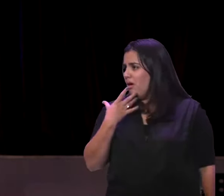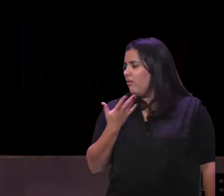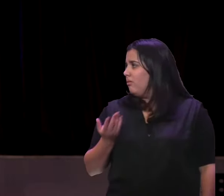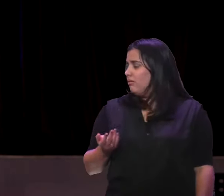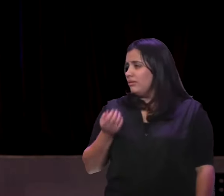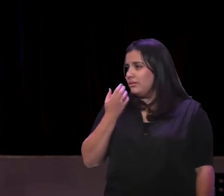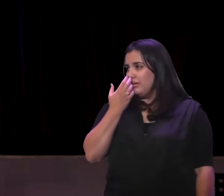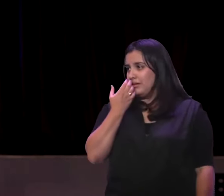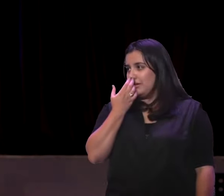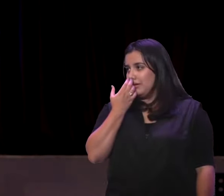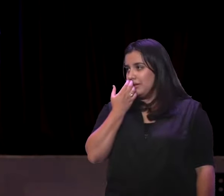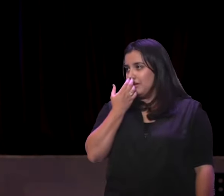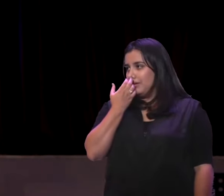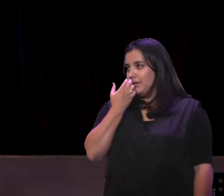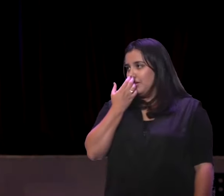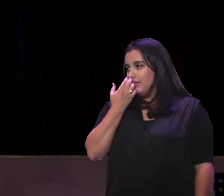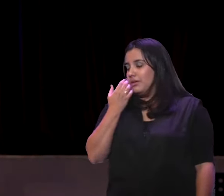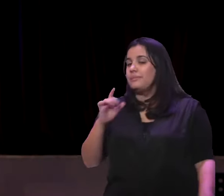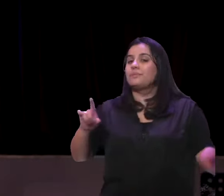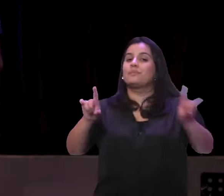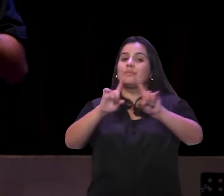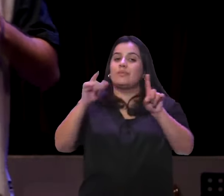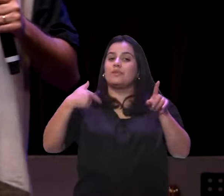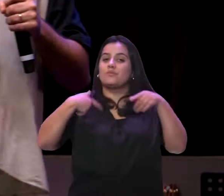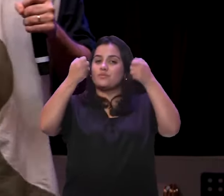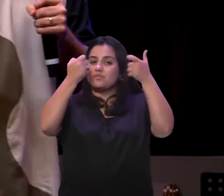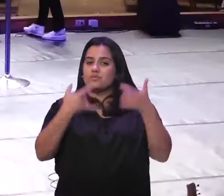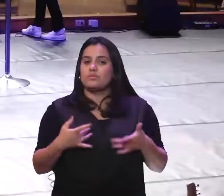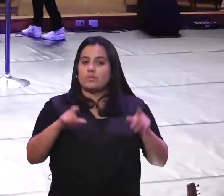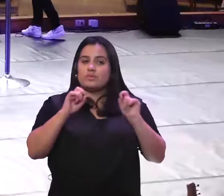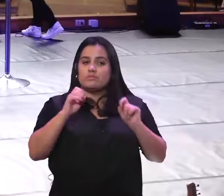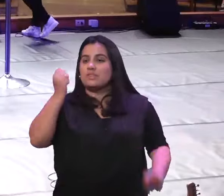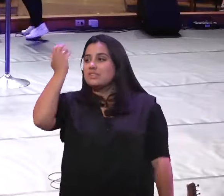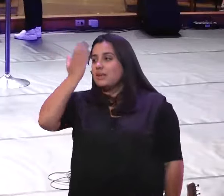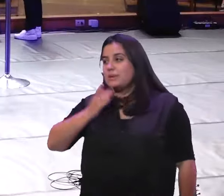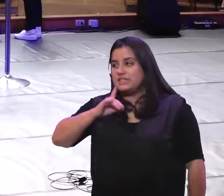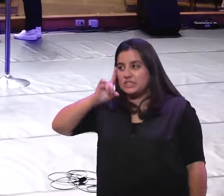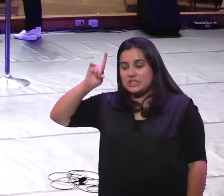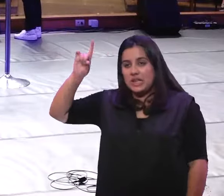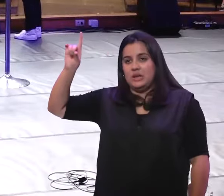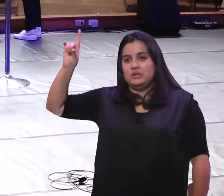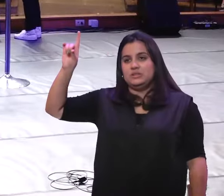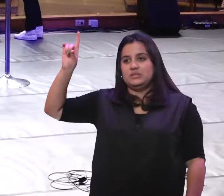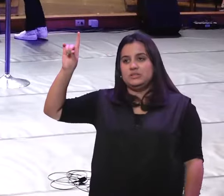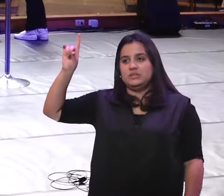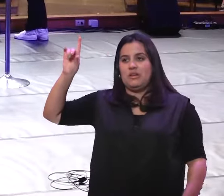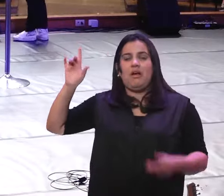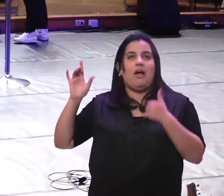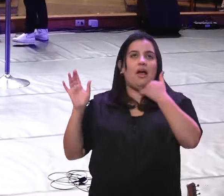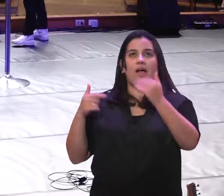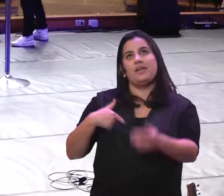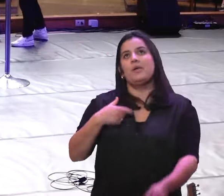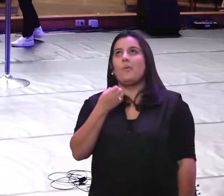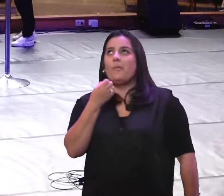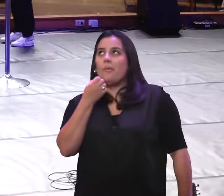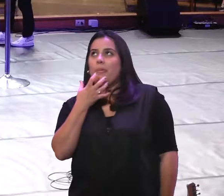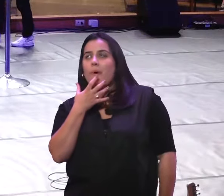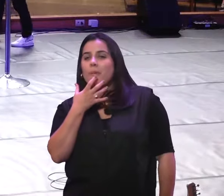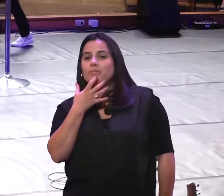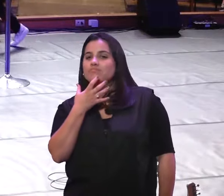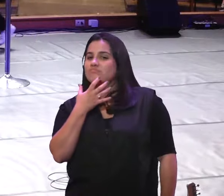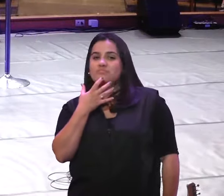intenções, só que deixa eu te dizer uma coisa, na presença de Deus não adianta apenas ser bem intencionado,